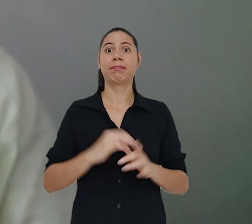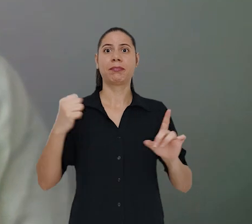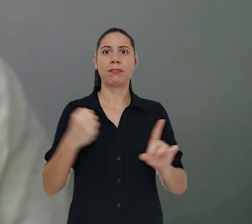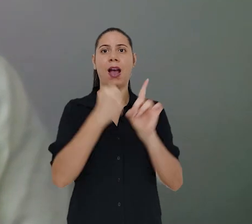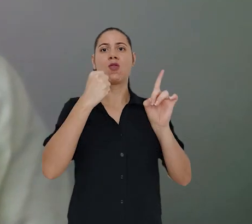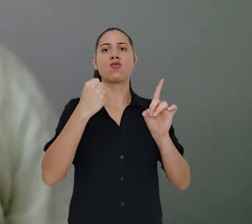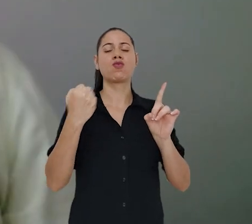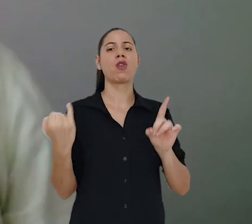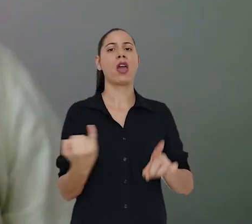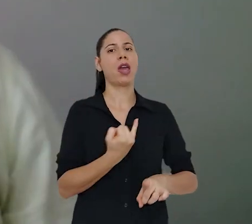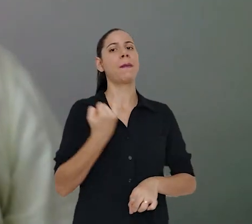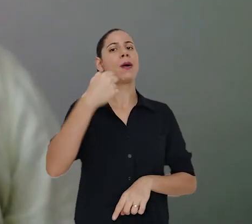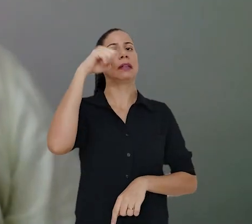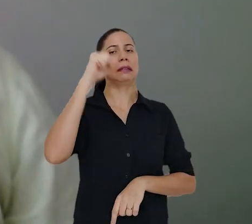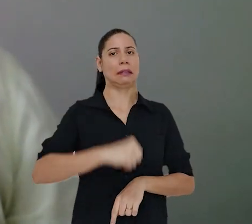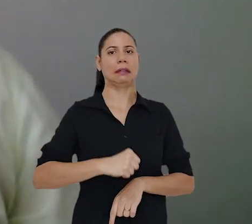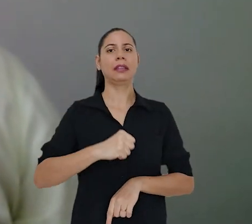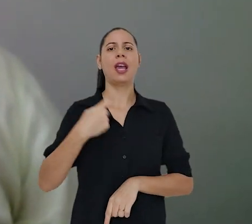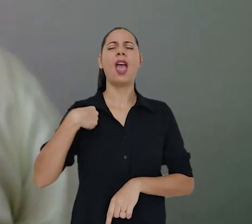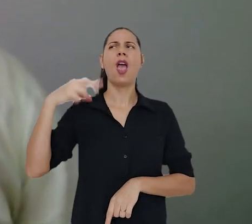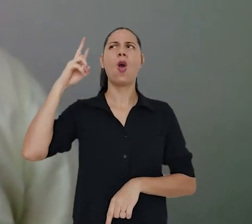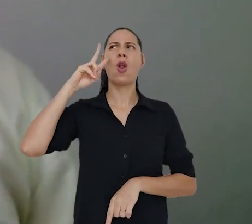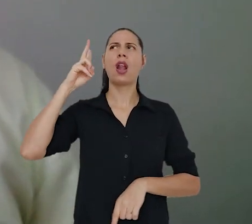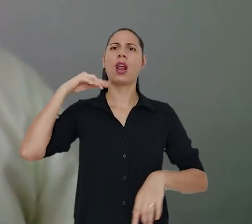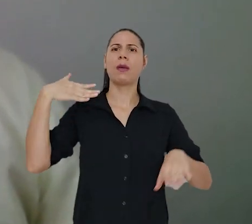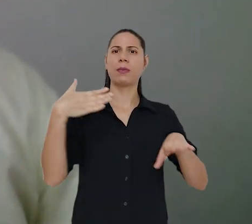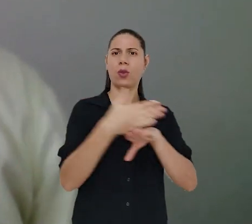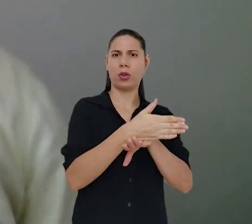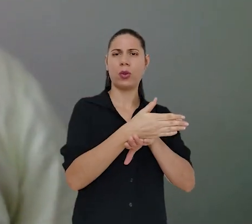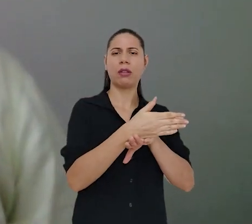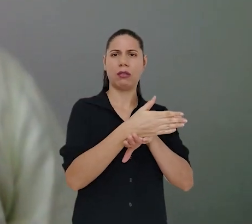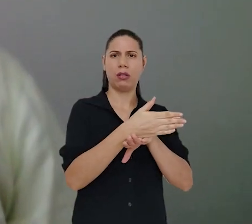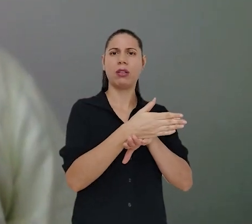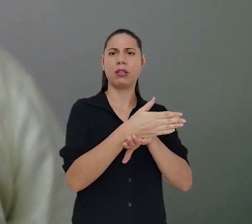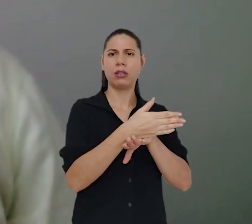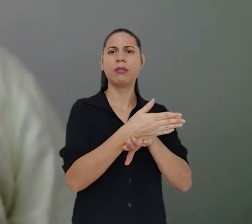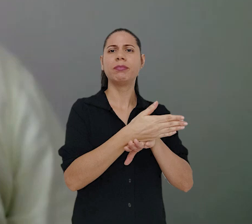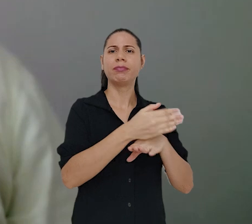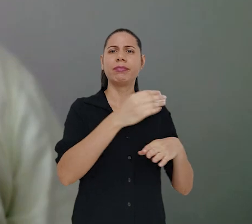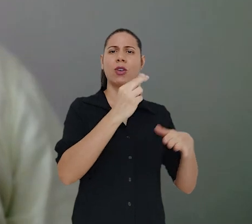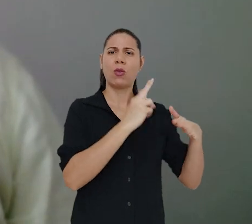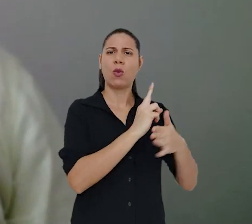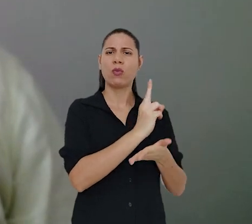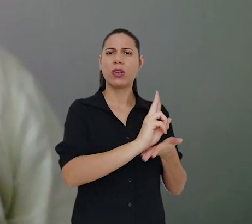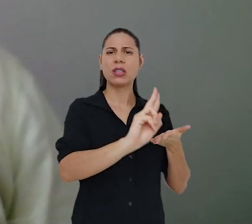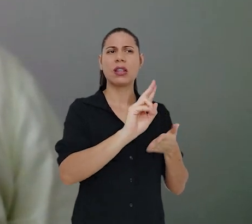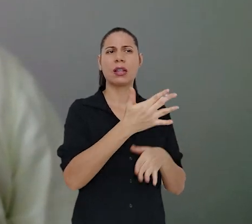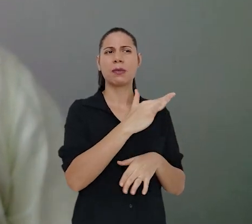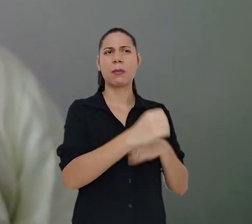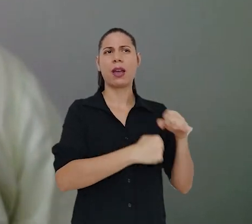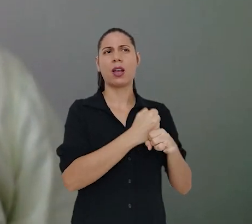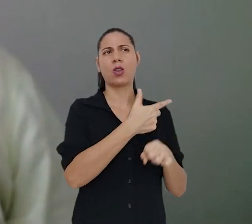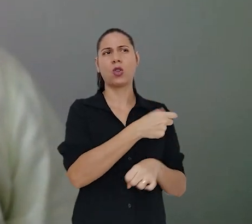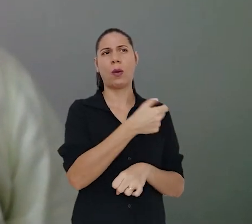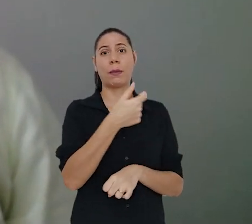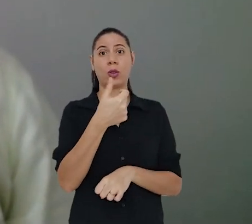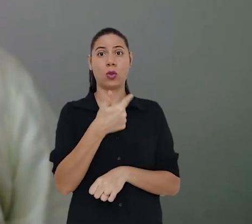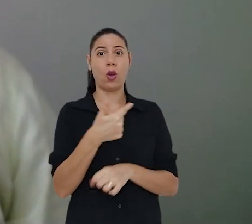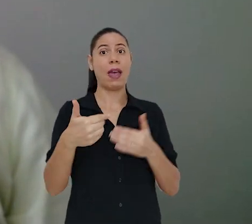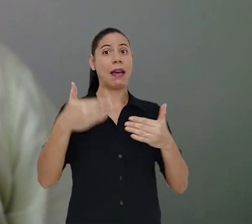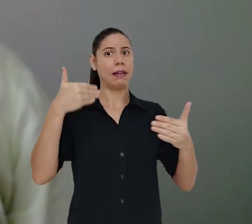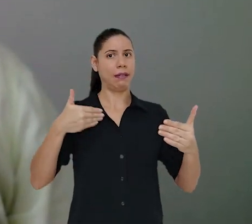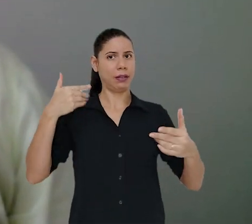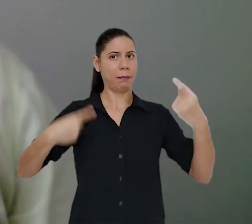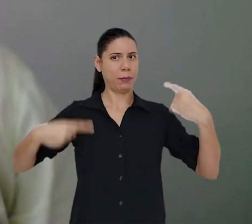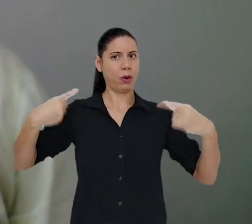impacto foi relevante, sim, né? E eu me recordo até quando eu entrei nos bancos da universidade, no ano de 2002, antes dessa